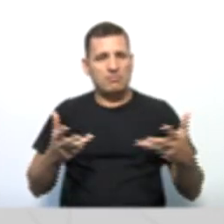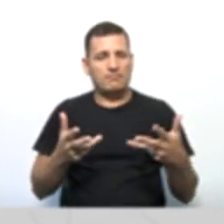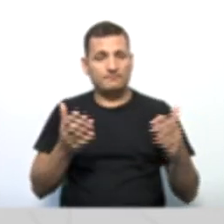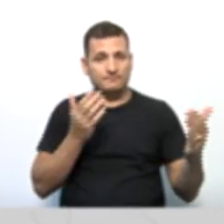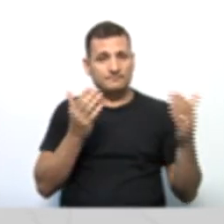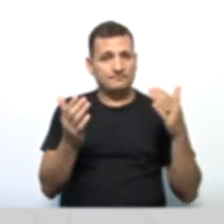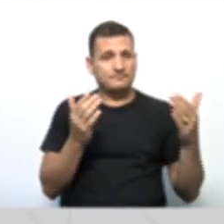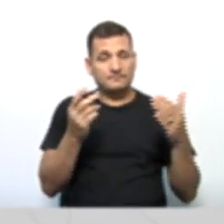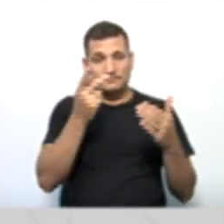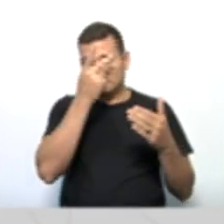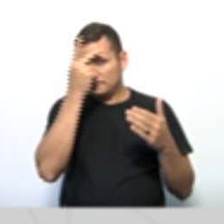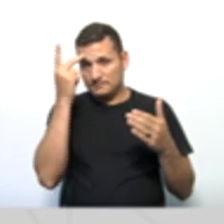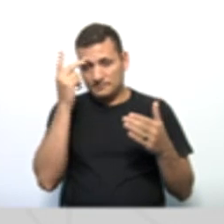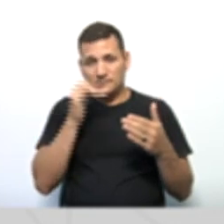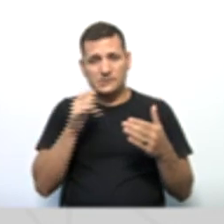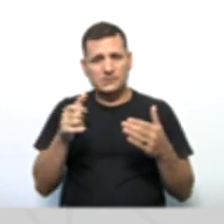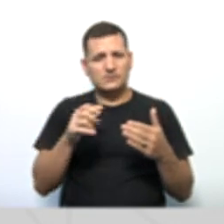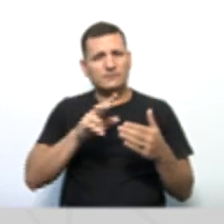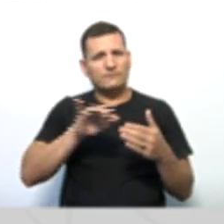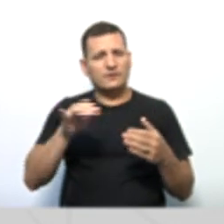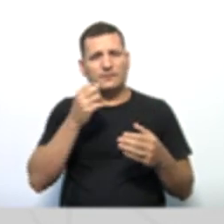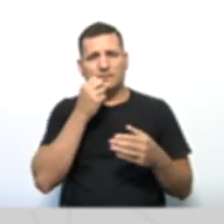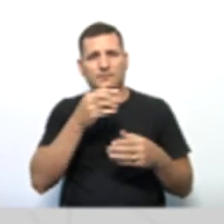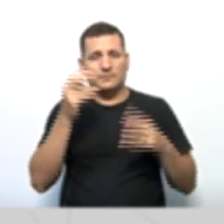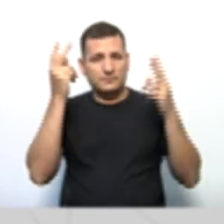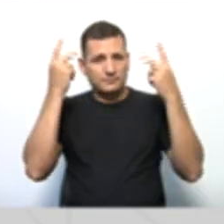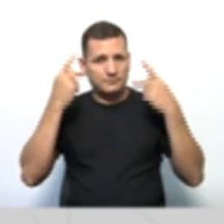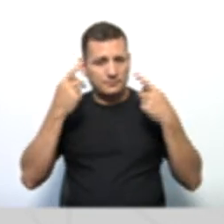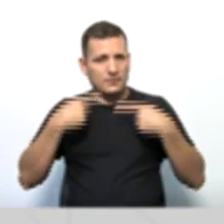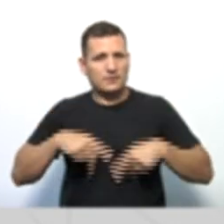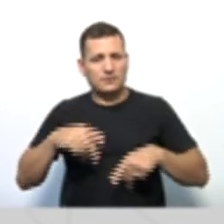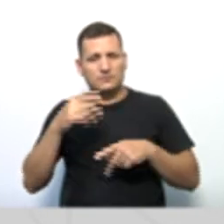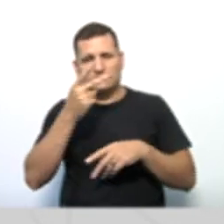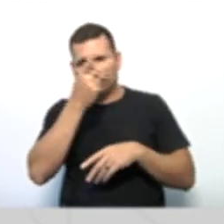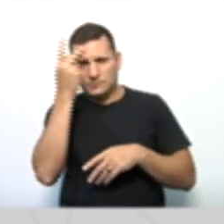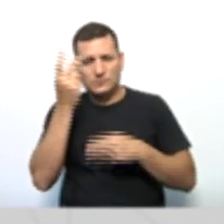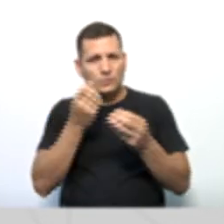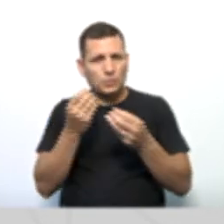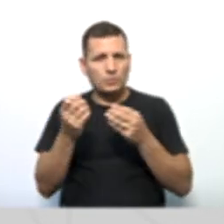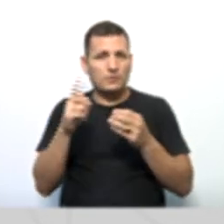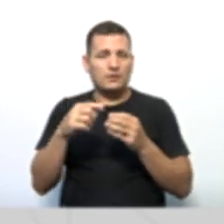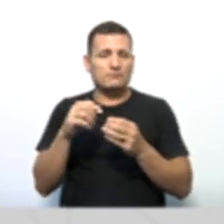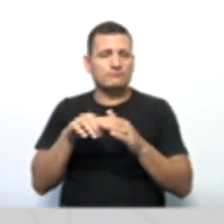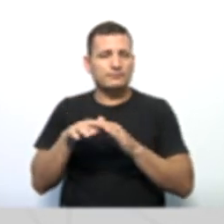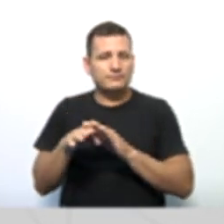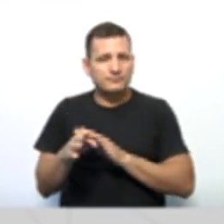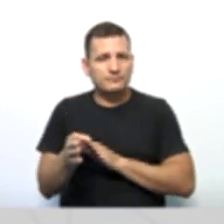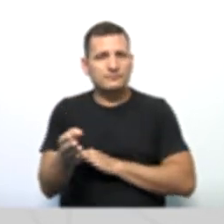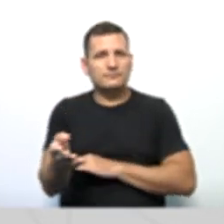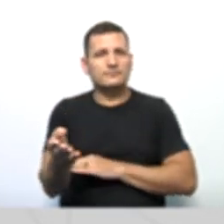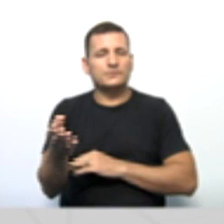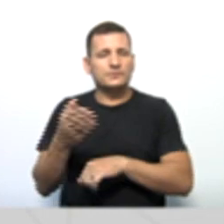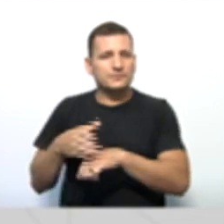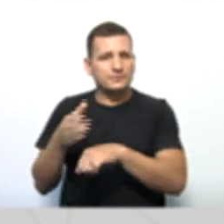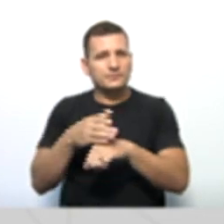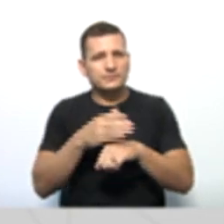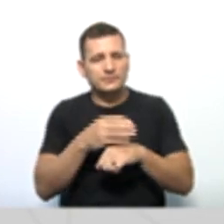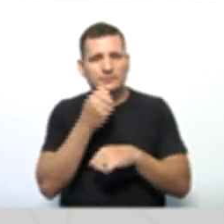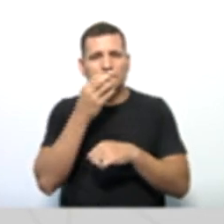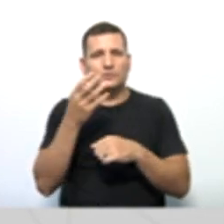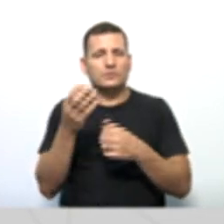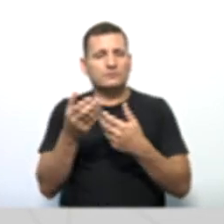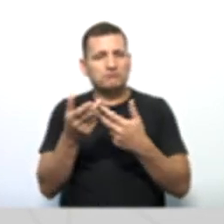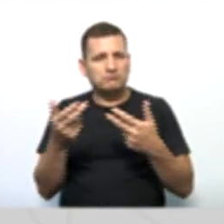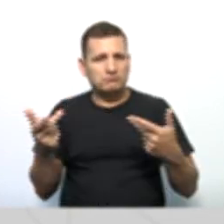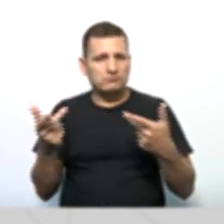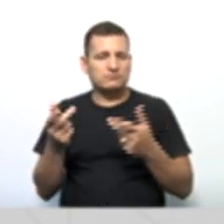pessoa virtuosa, vai se tornar uma boa pessoa através do hábito, da prática, das boas ações, das boas